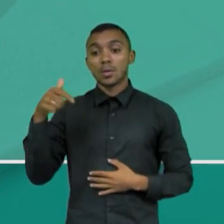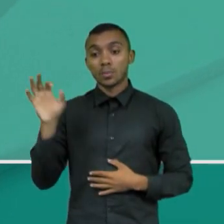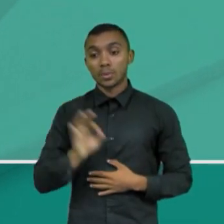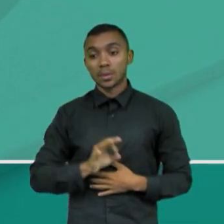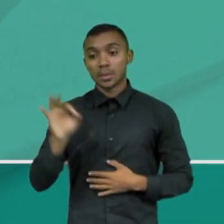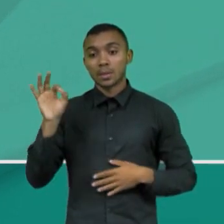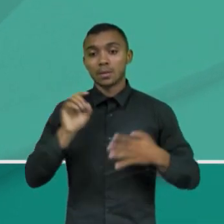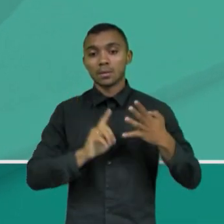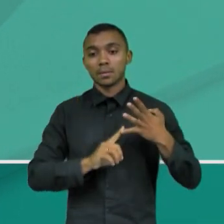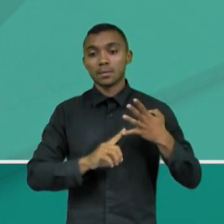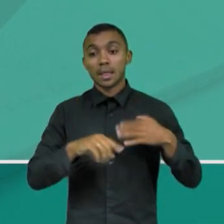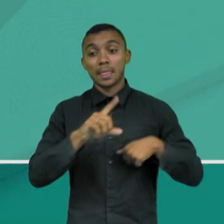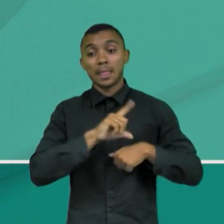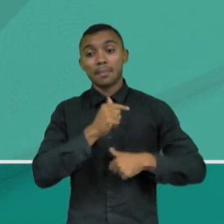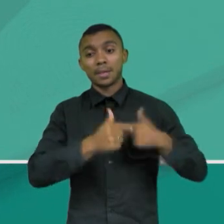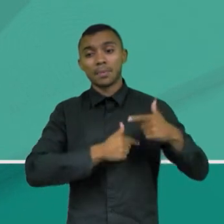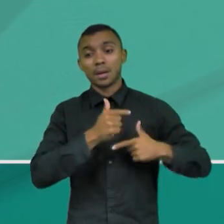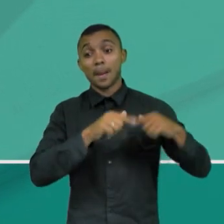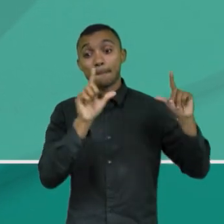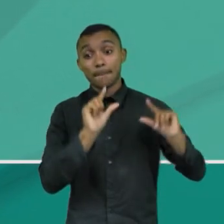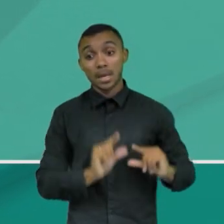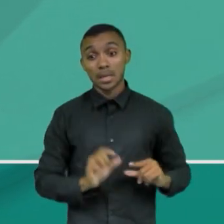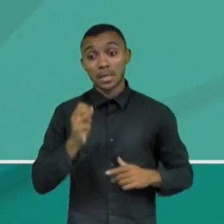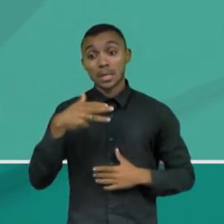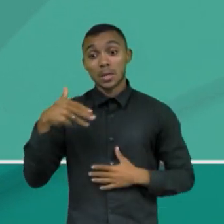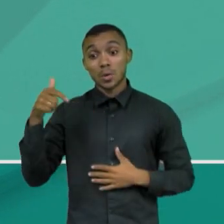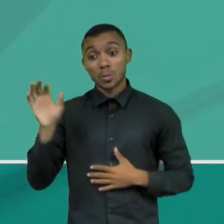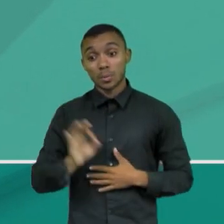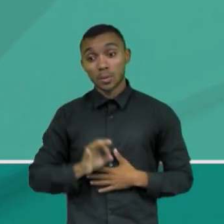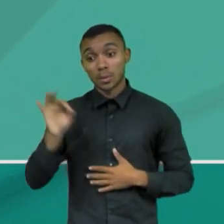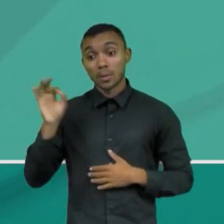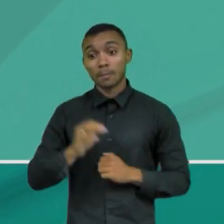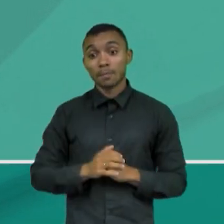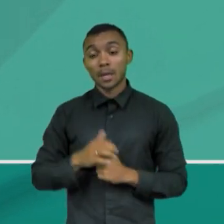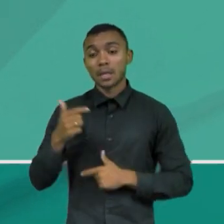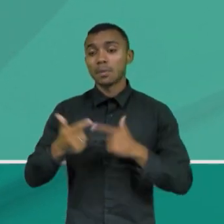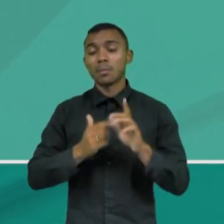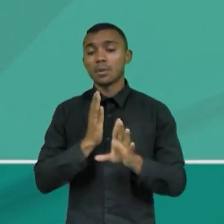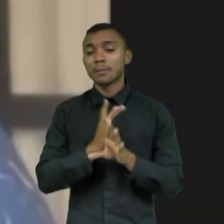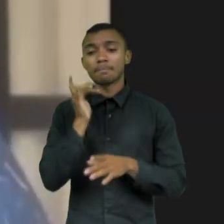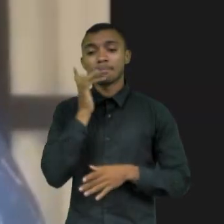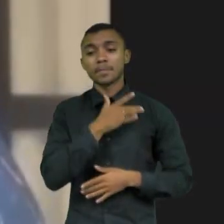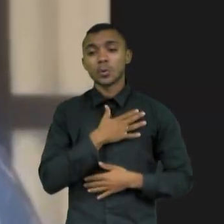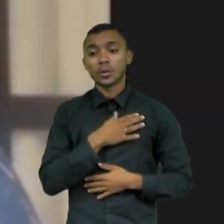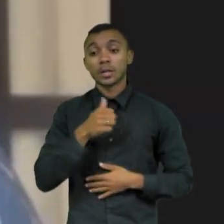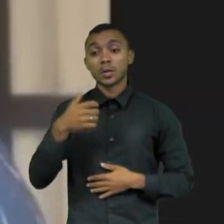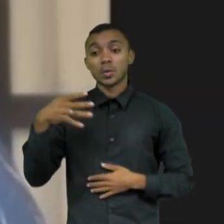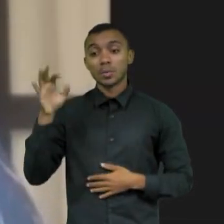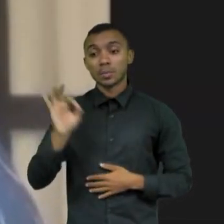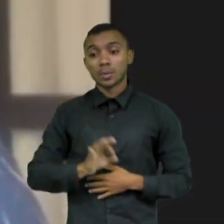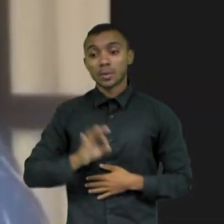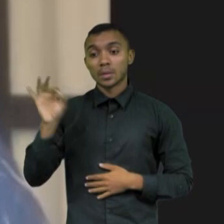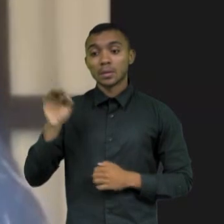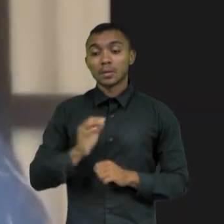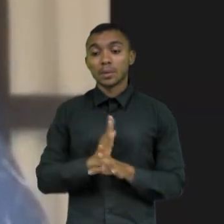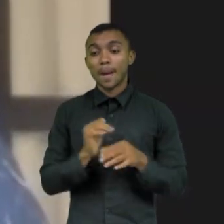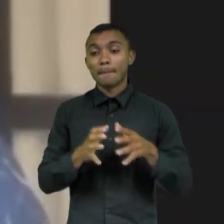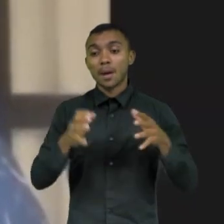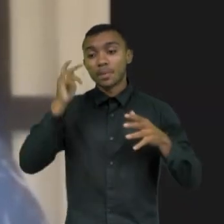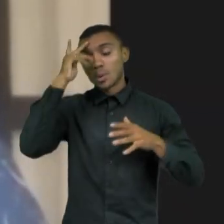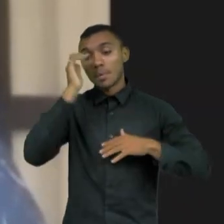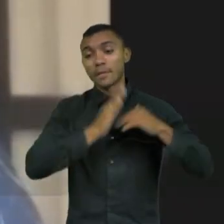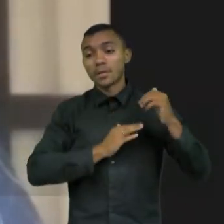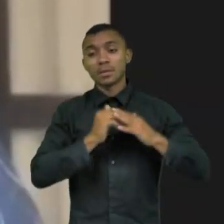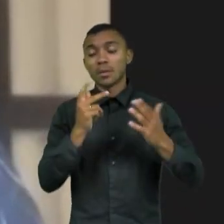quantidade de tempo trabalhando, 31%, e trabalhar por prazer, 14%. Por que muitos profissionais se sentiram perdidos